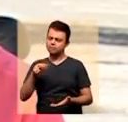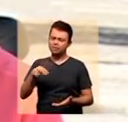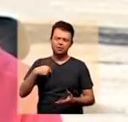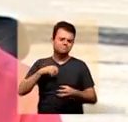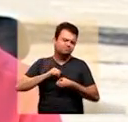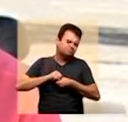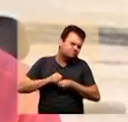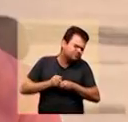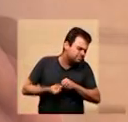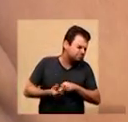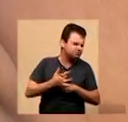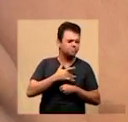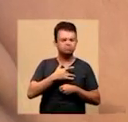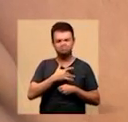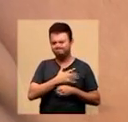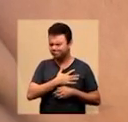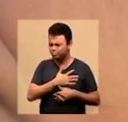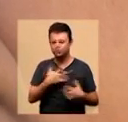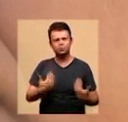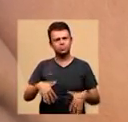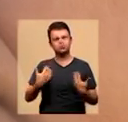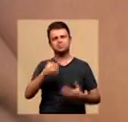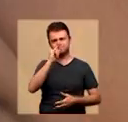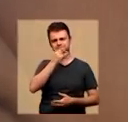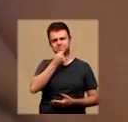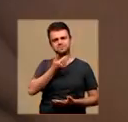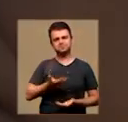Muito, muito, muito.